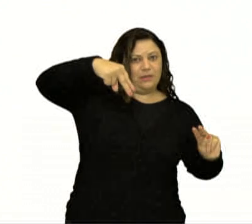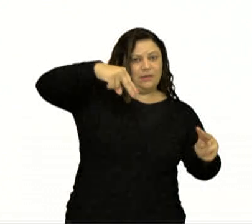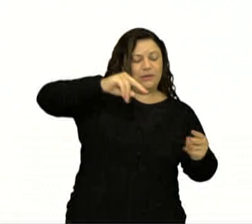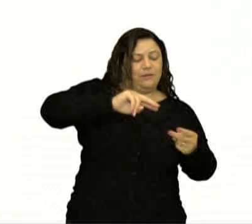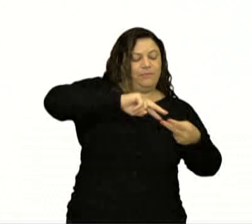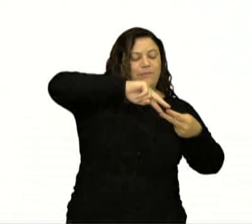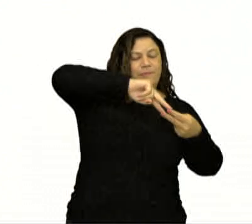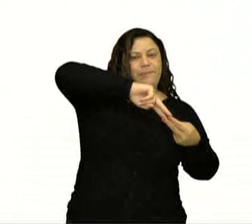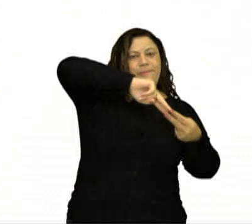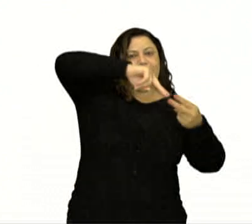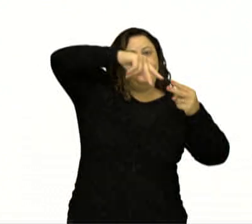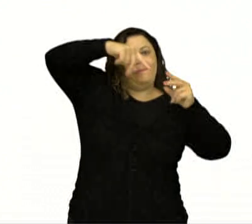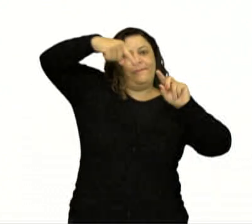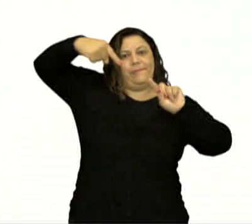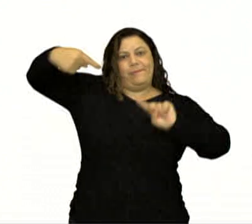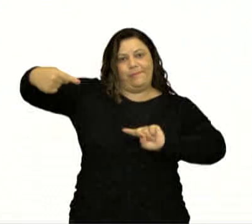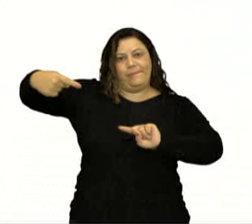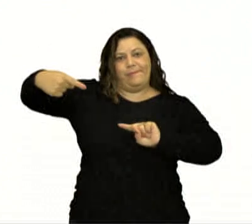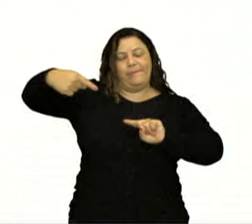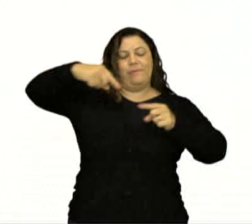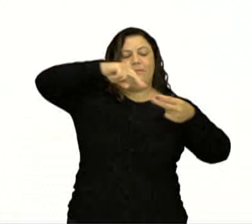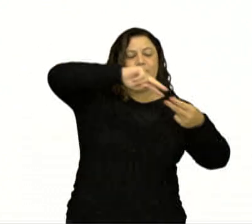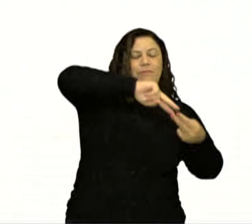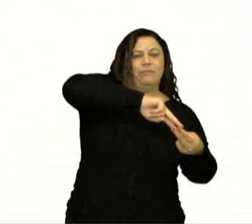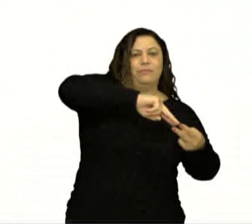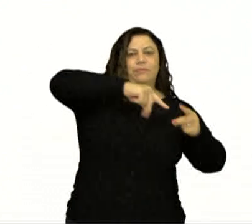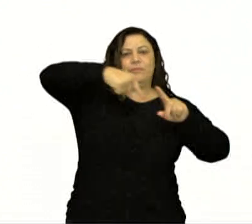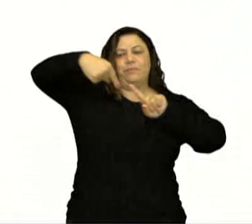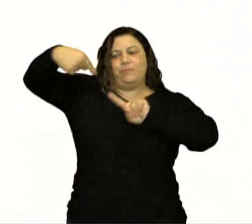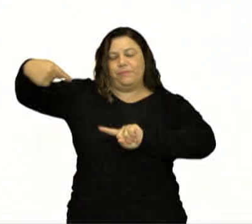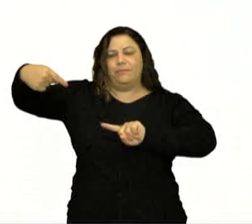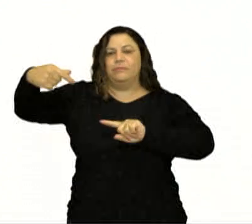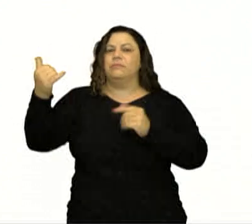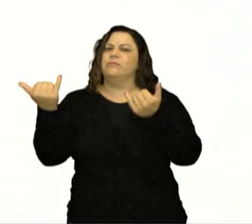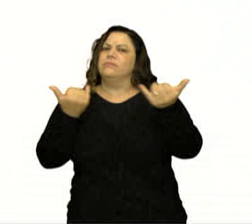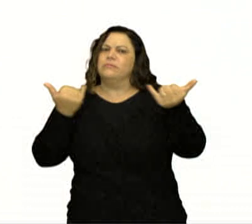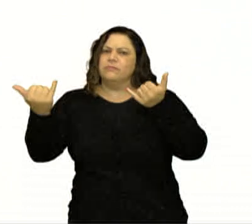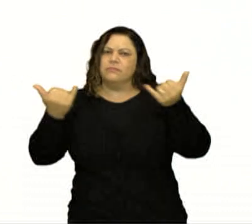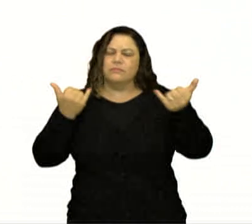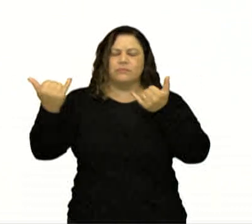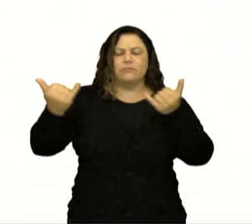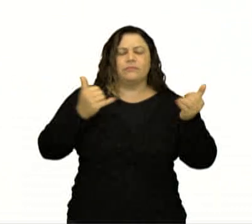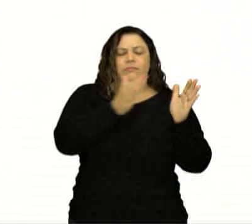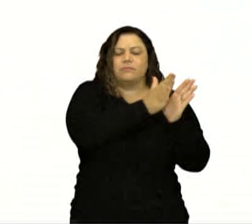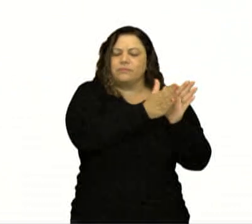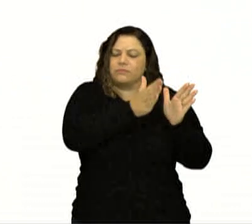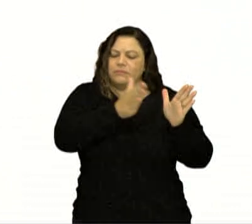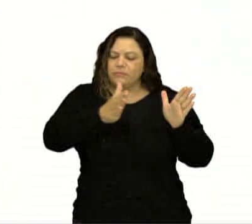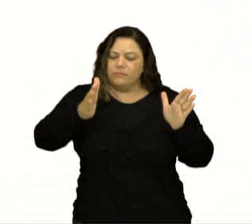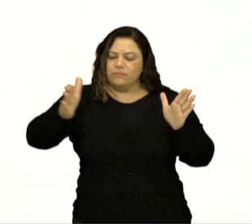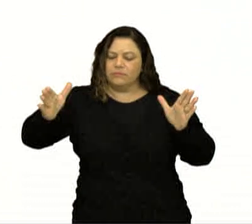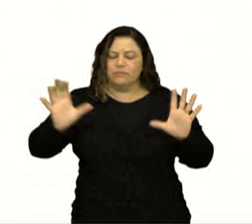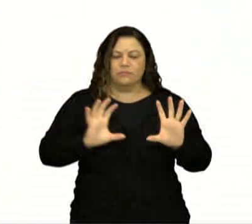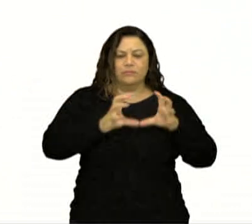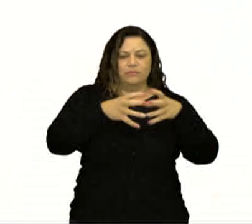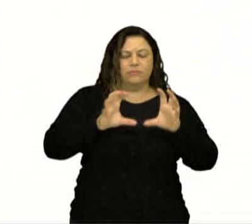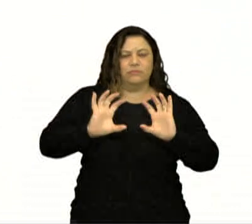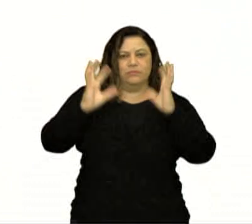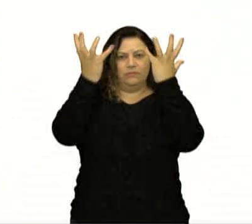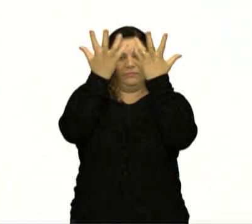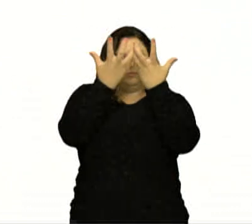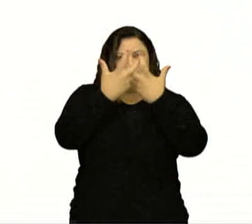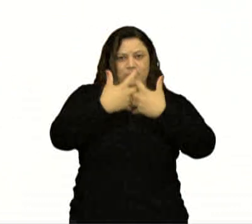base para criar a fita de RNA com suas informações. Nesse processo, uma cadeia de DNA é transcrita em uma molécula de